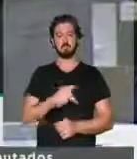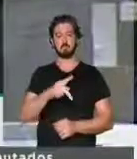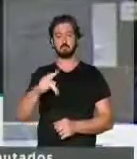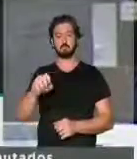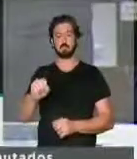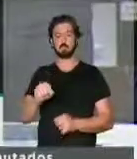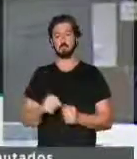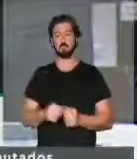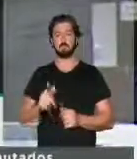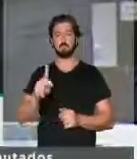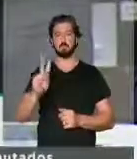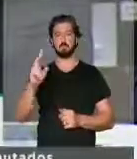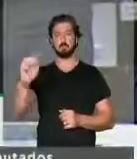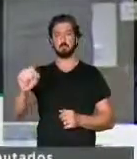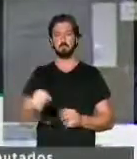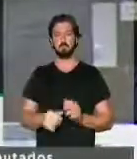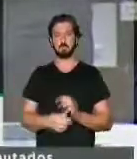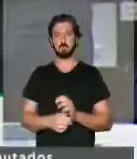PHS.